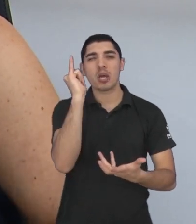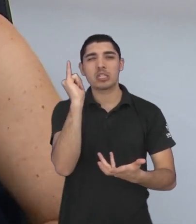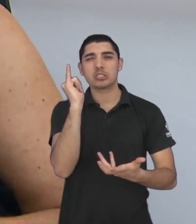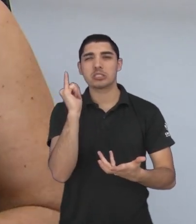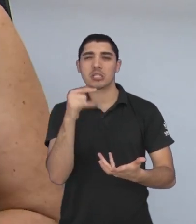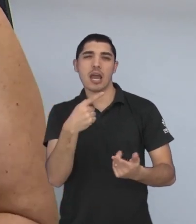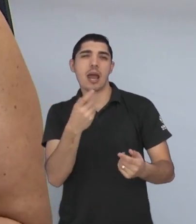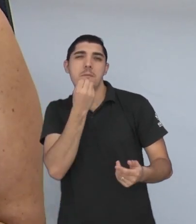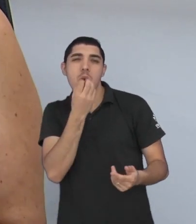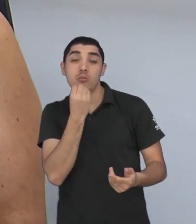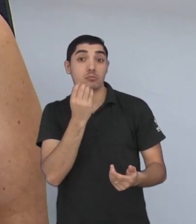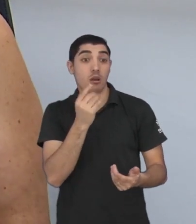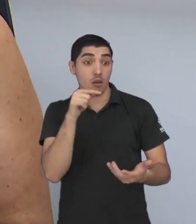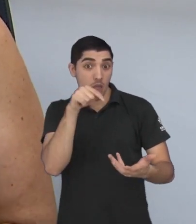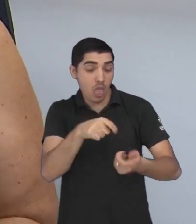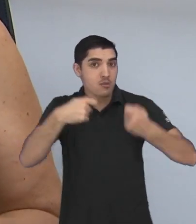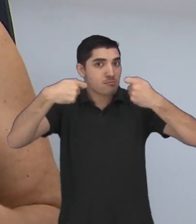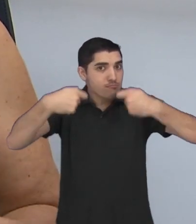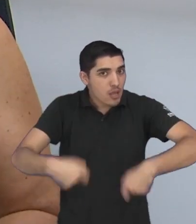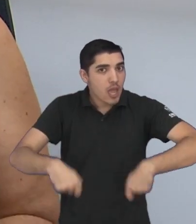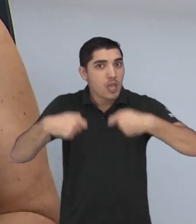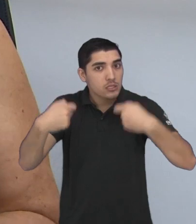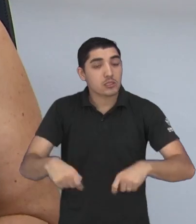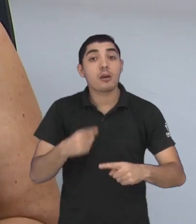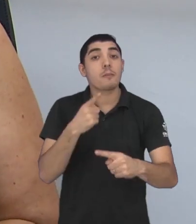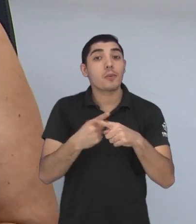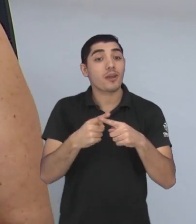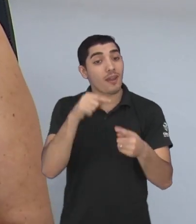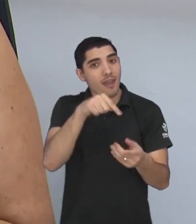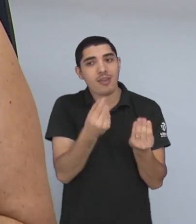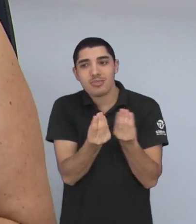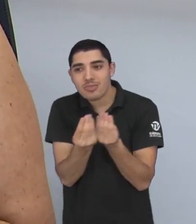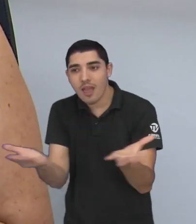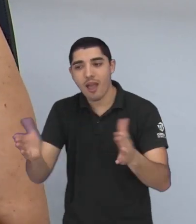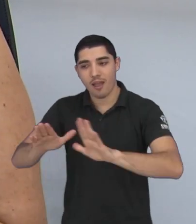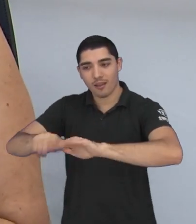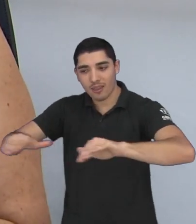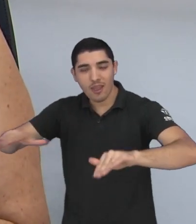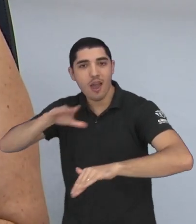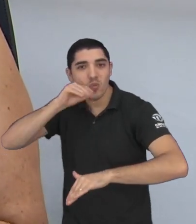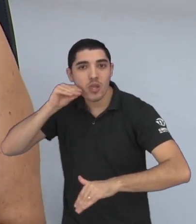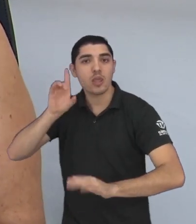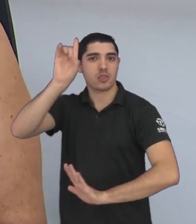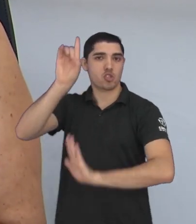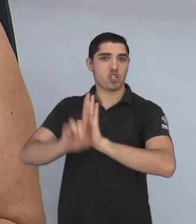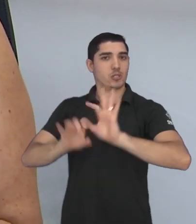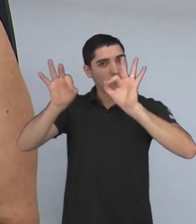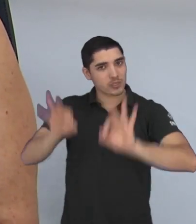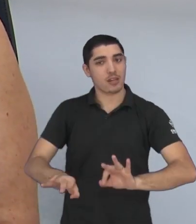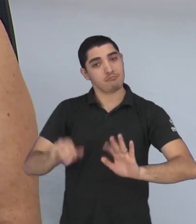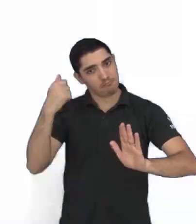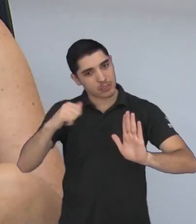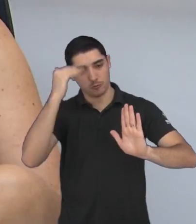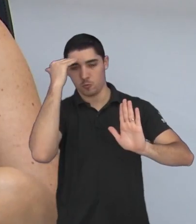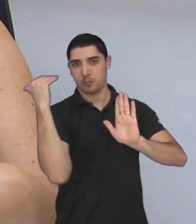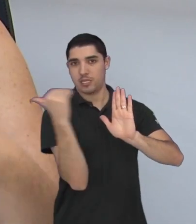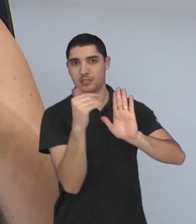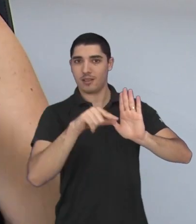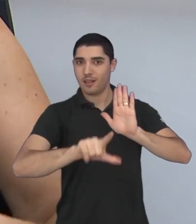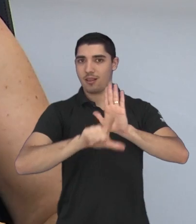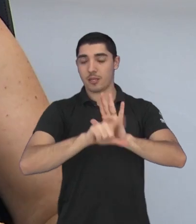Segundo o parlamentar, o governo brasileiro demonstrou desconhecimento histórico e falta de respeito aos cristãos ao comparar a política